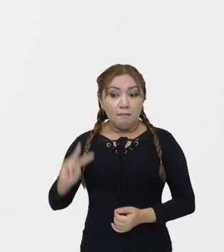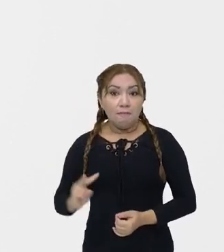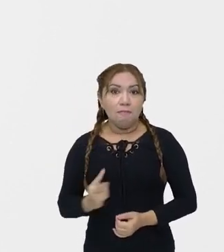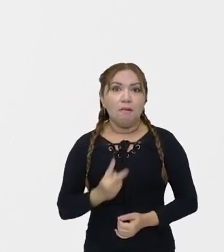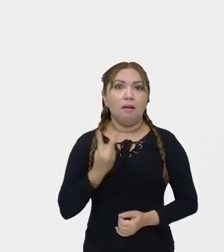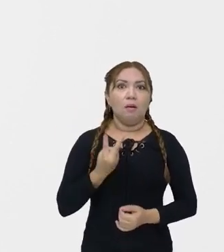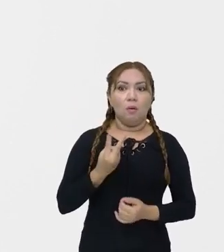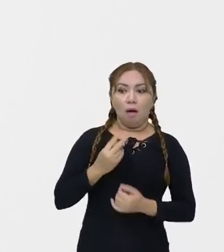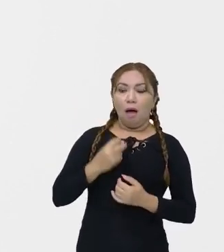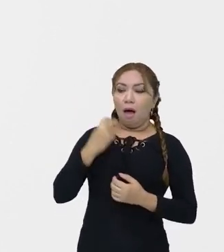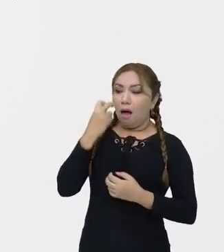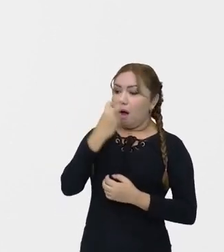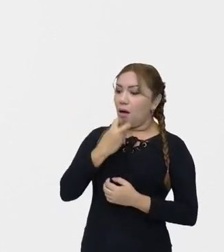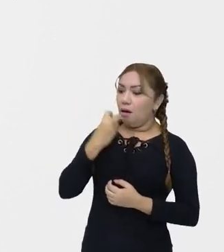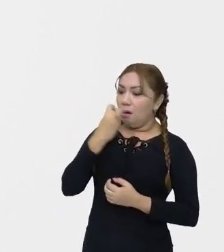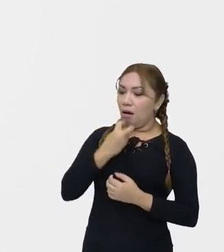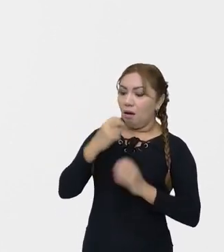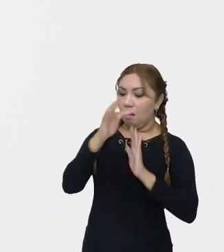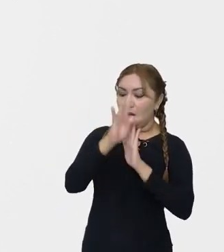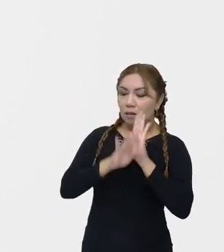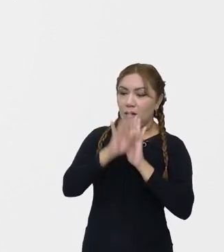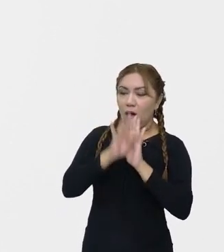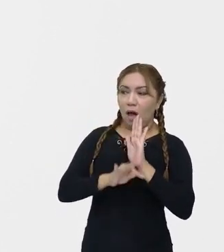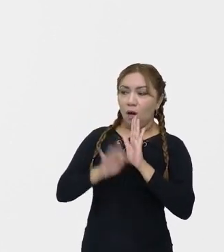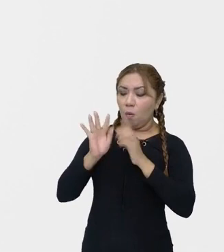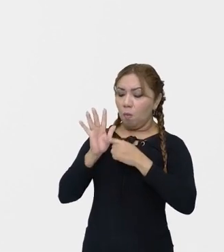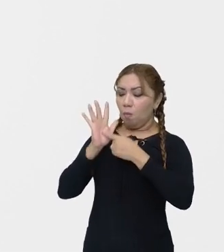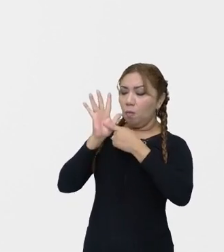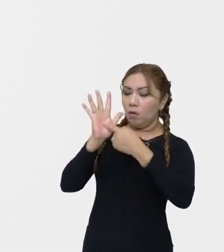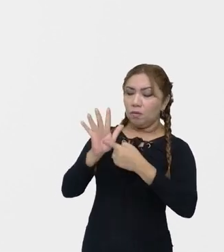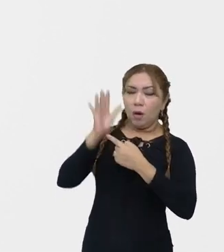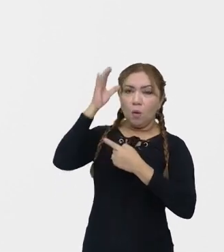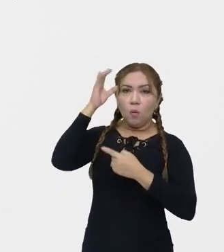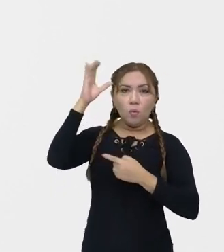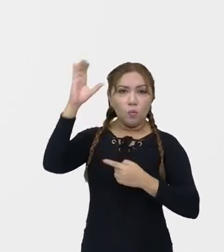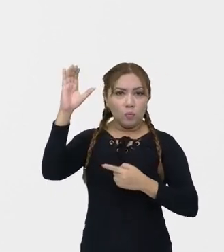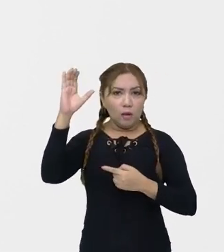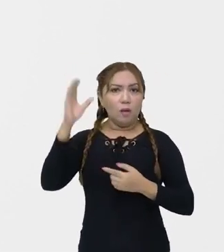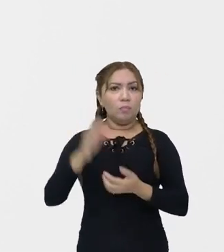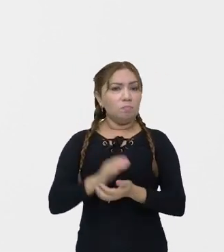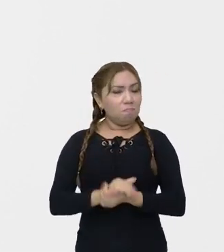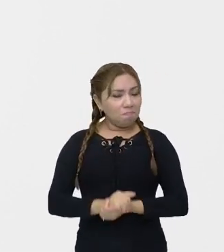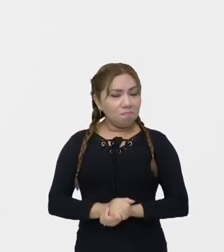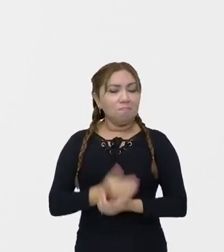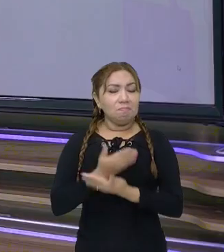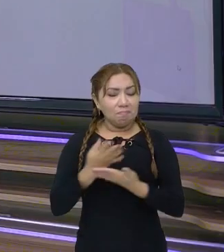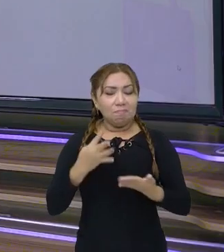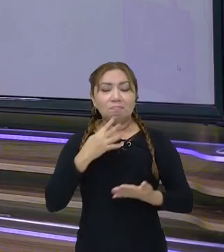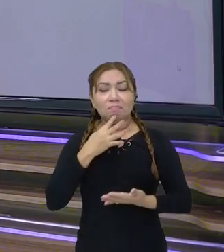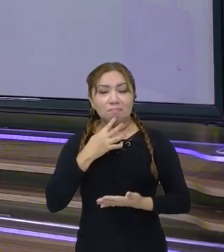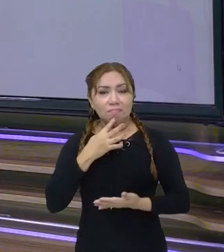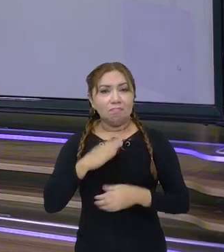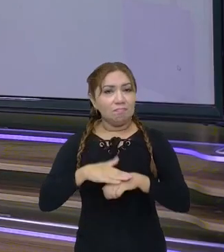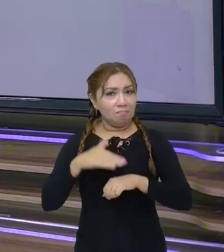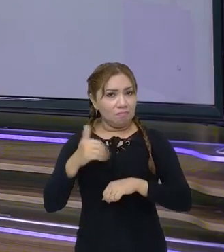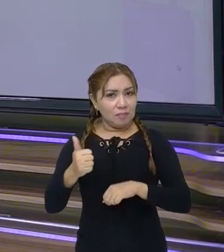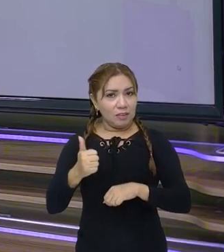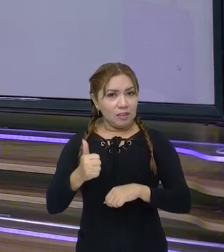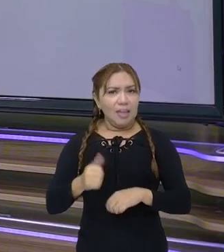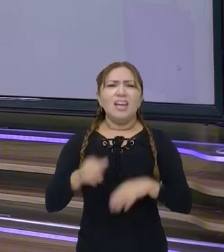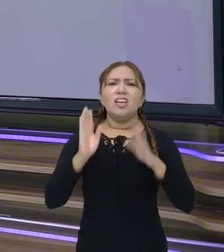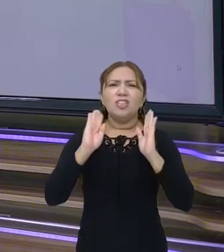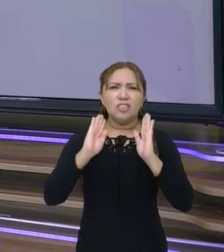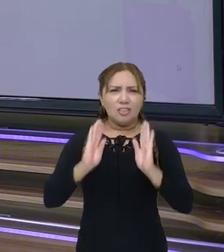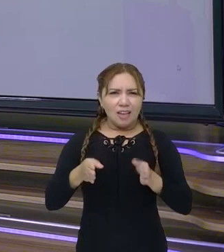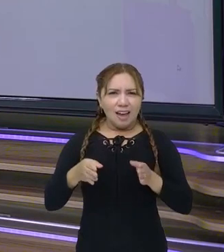oral, reconhecendo-os como manifestações culturais. Crianças, agora que nós já